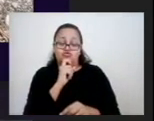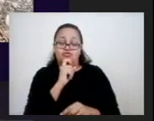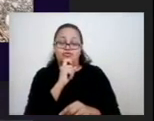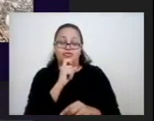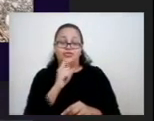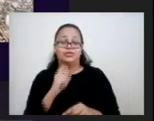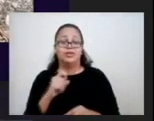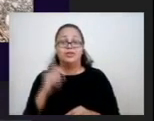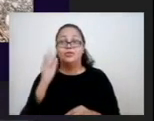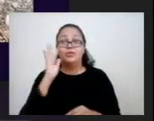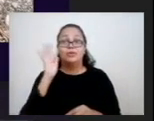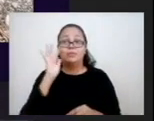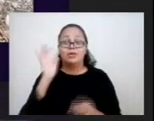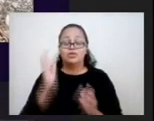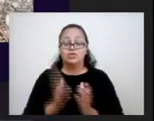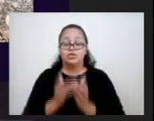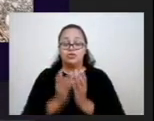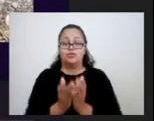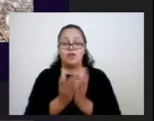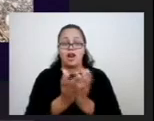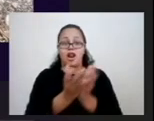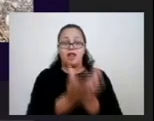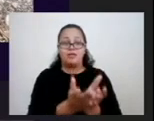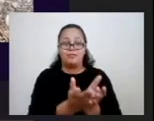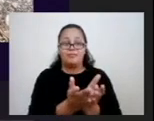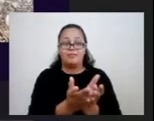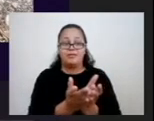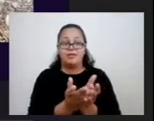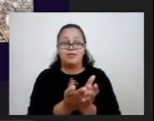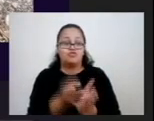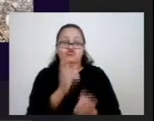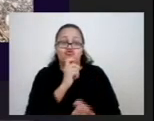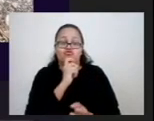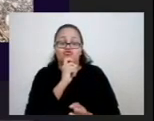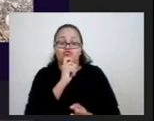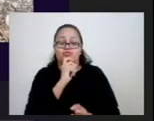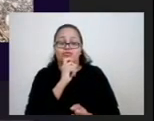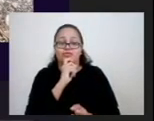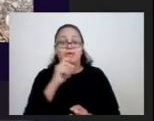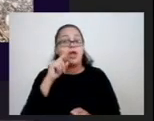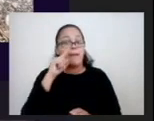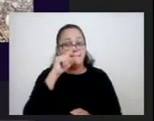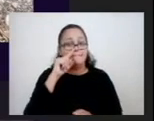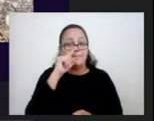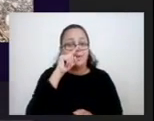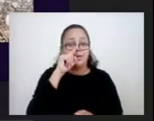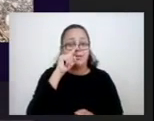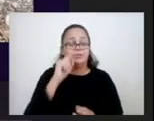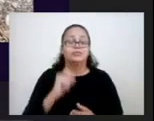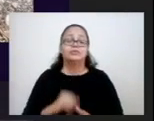né? Imagina um navio andando no meio do gelo, um barco aí. Então, é super perigoso.